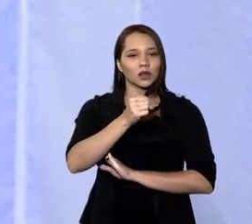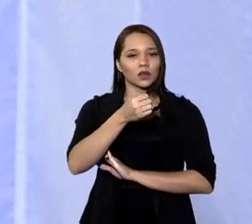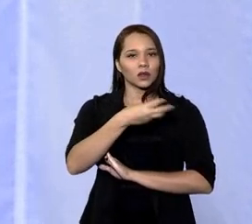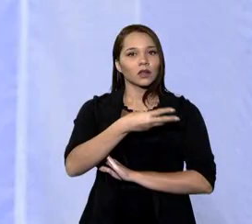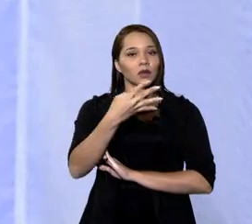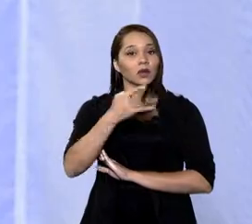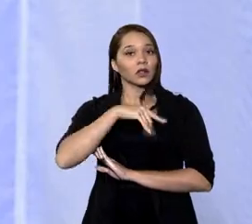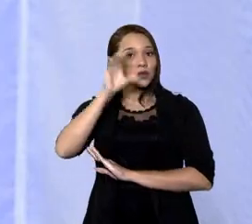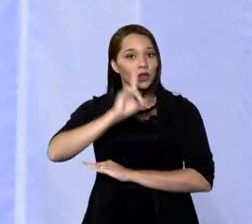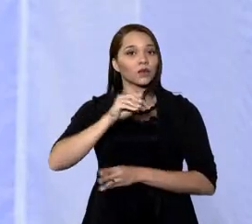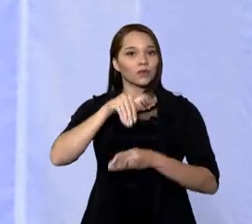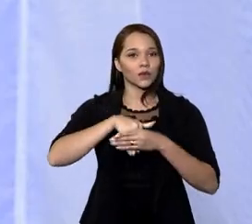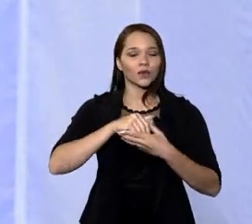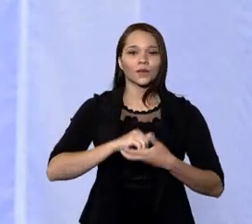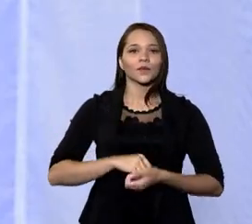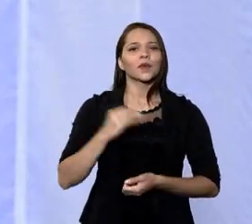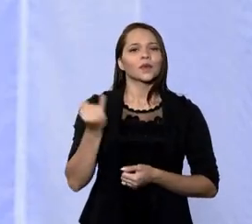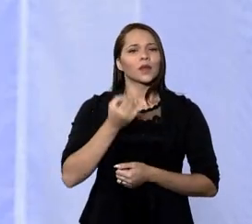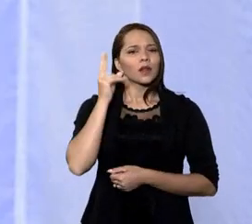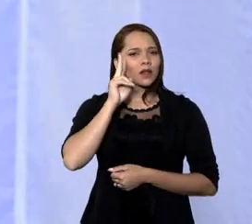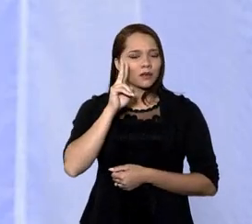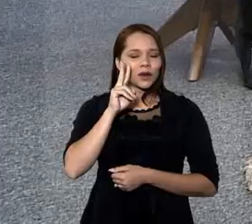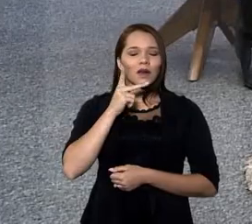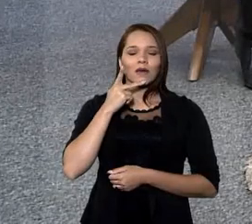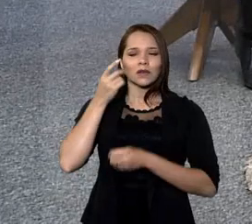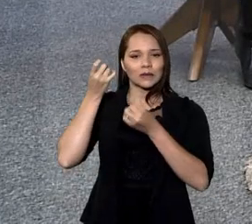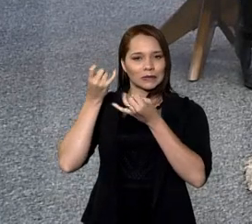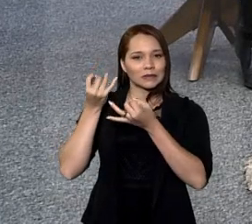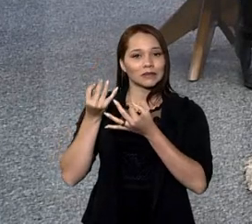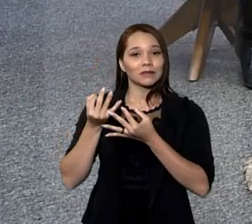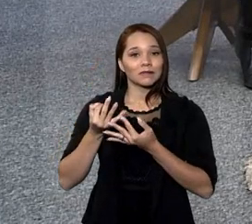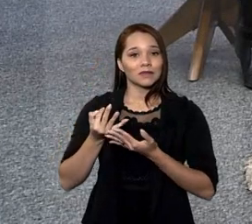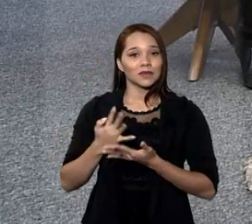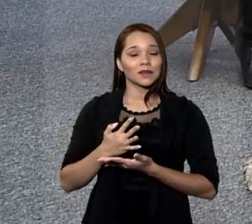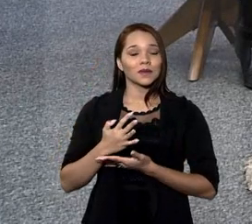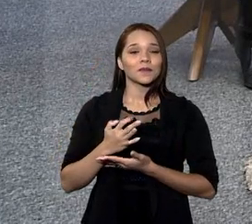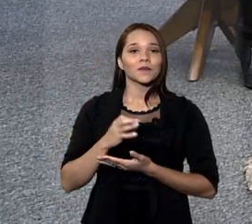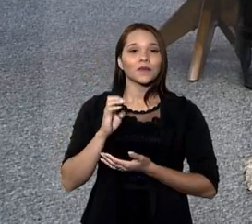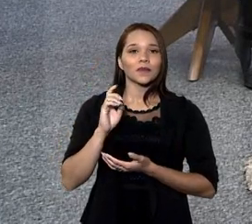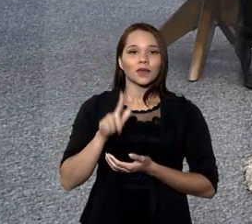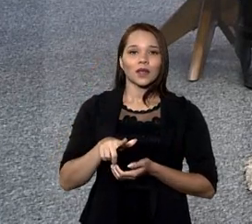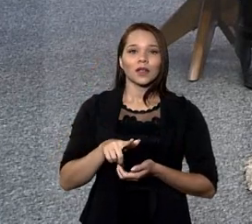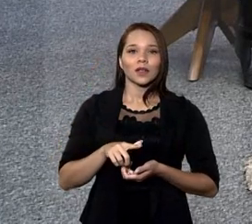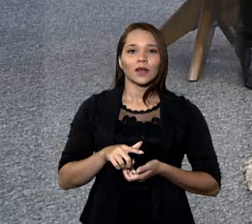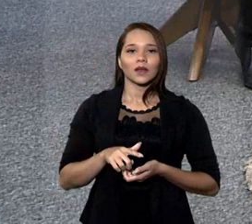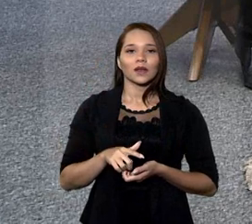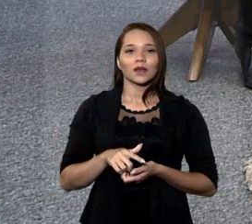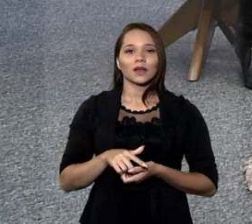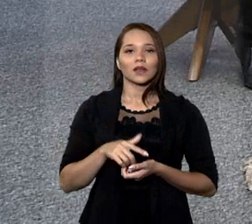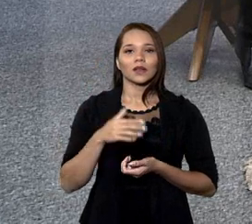garante esse direito ao voto é importante a gente lembra a senha que eu retorno à sala da professora lia é que a